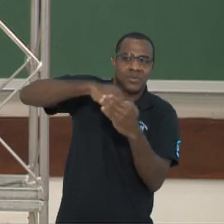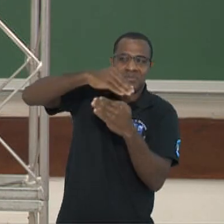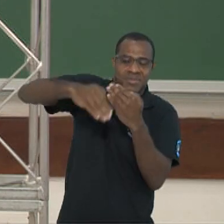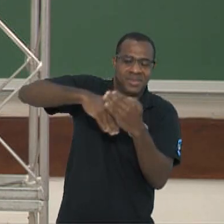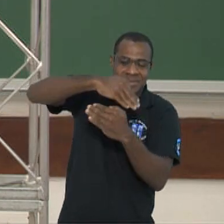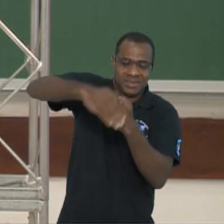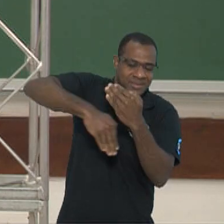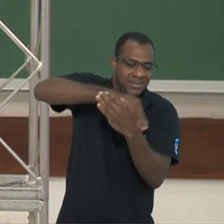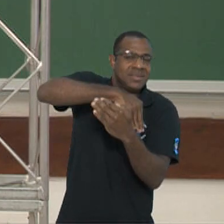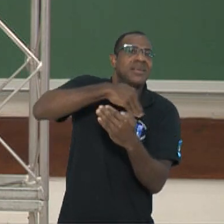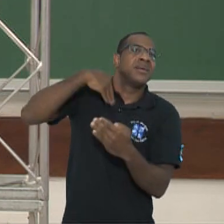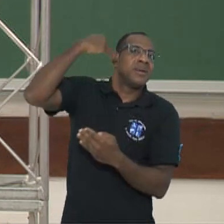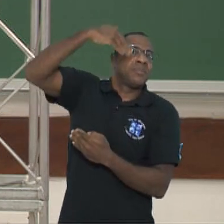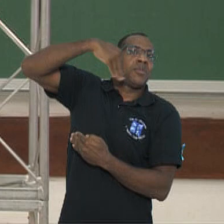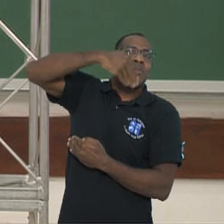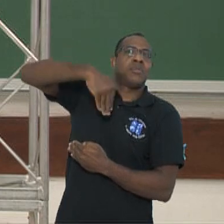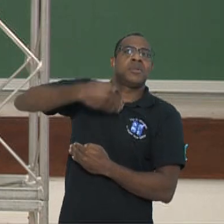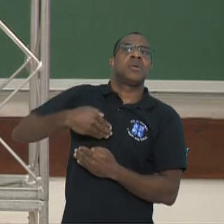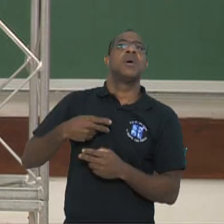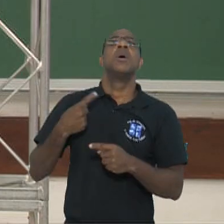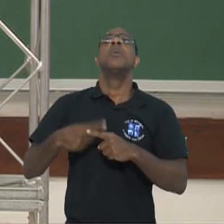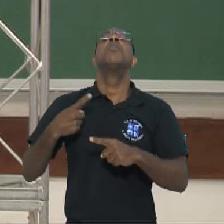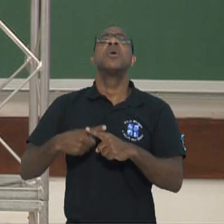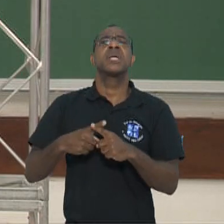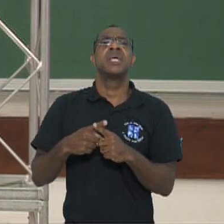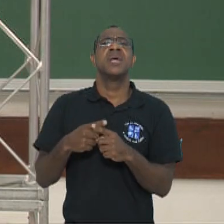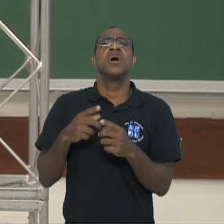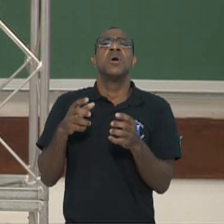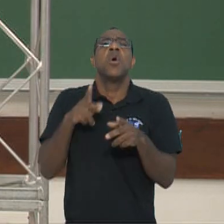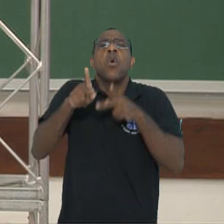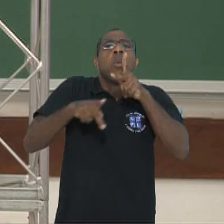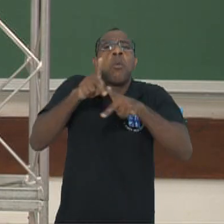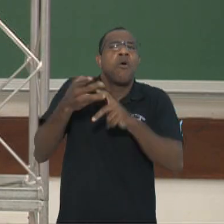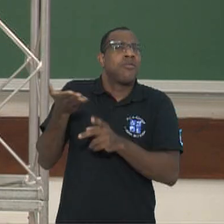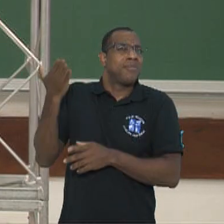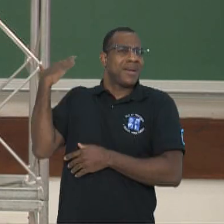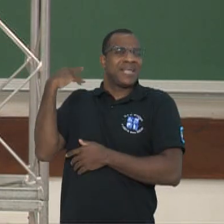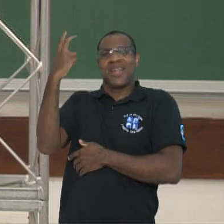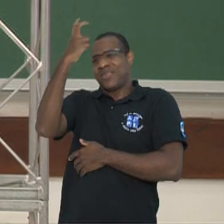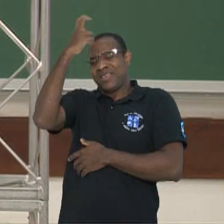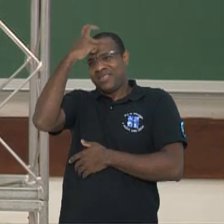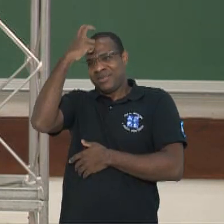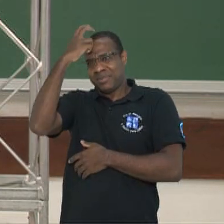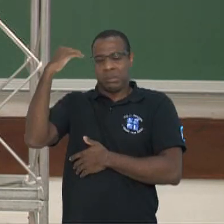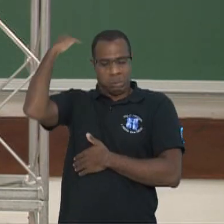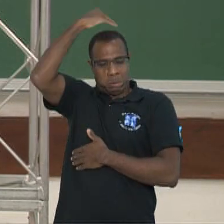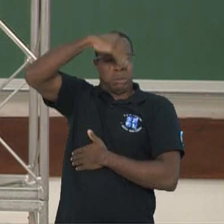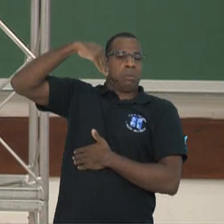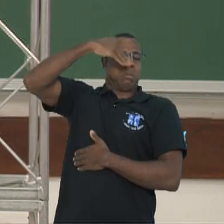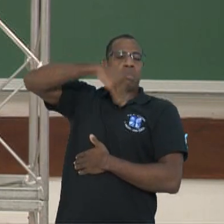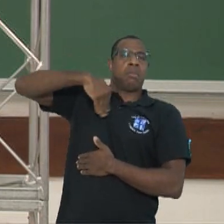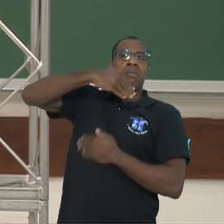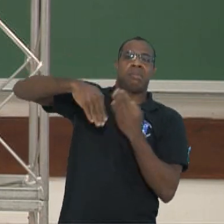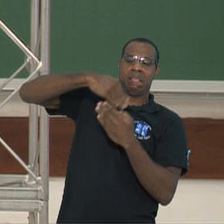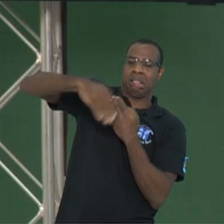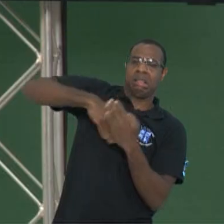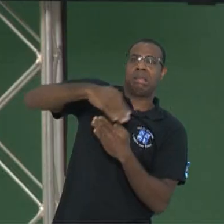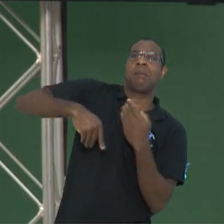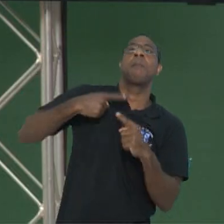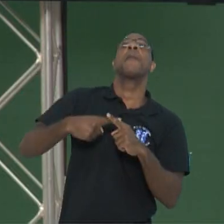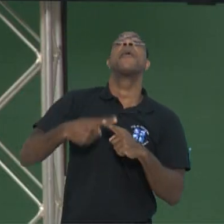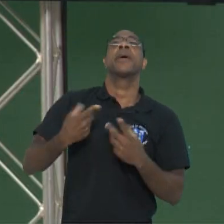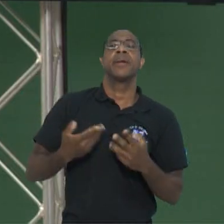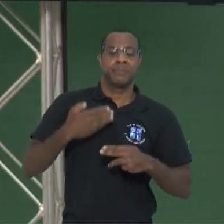que os egípcios mumificavam seus mortos? Nossa, e assim, antes do Champollion,